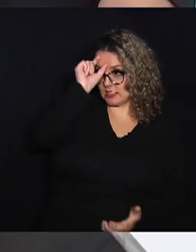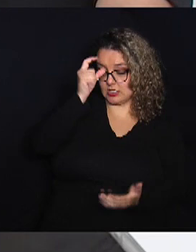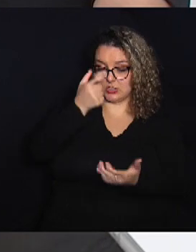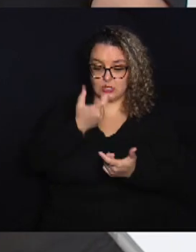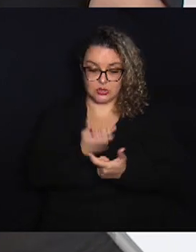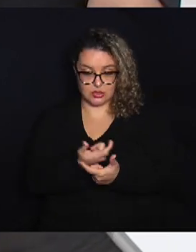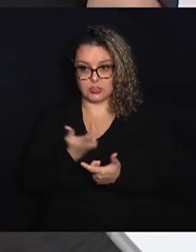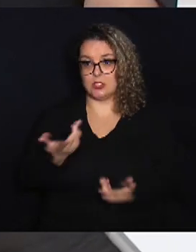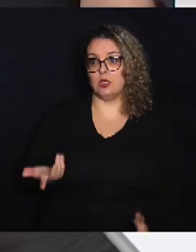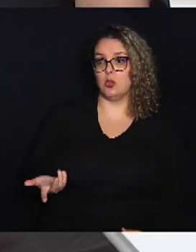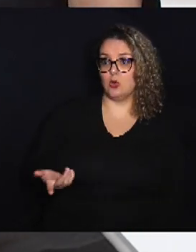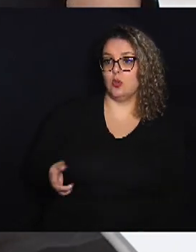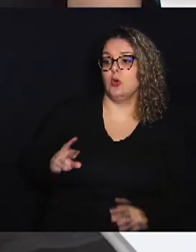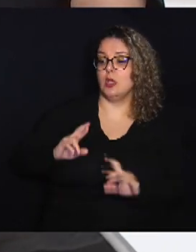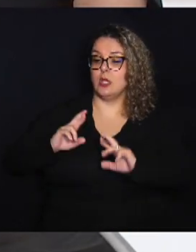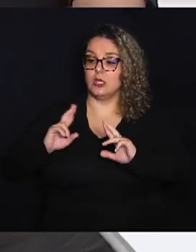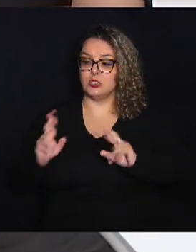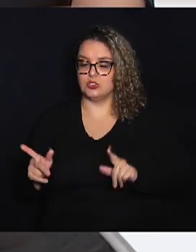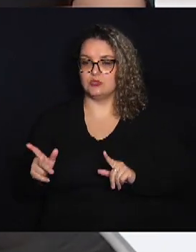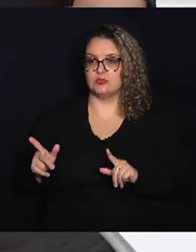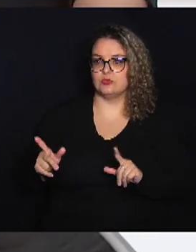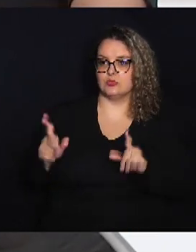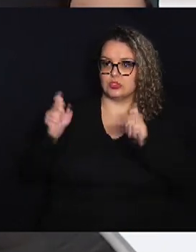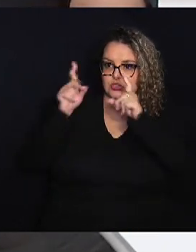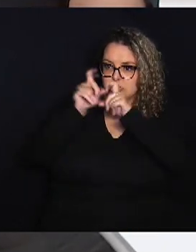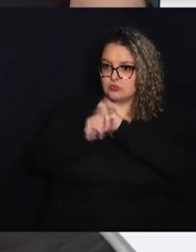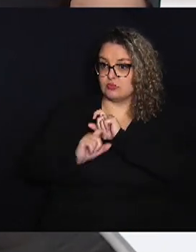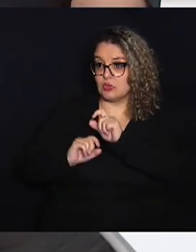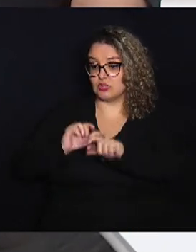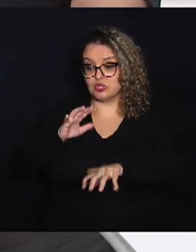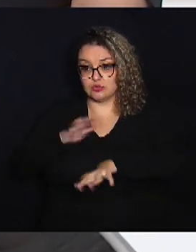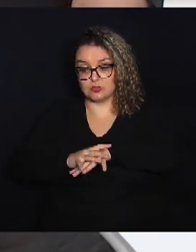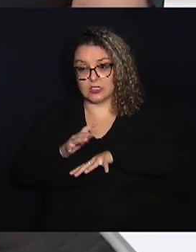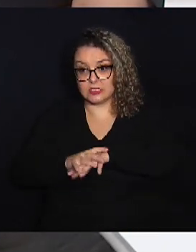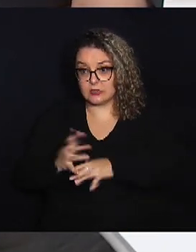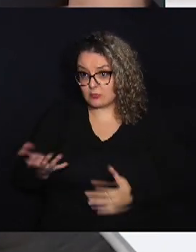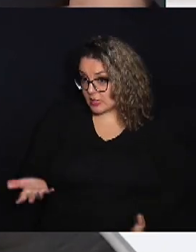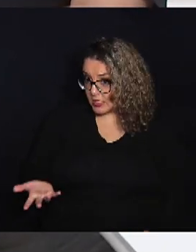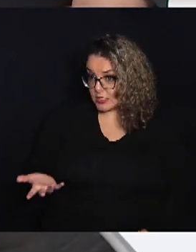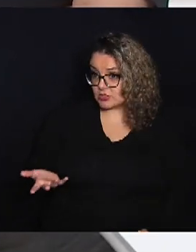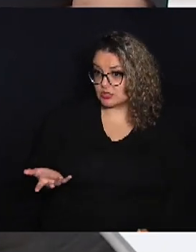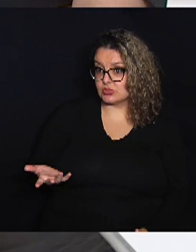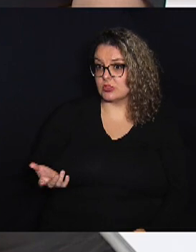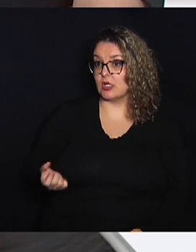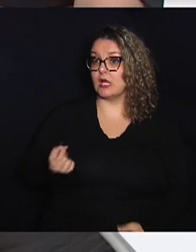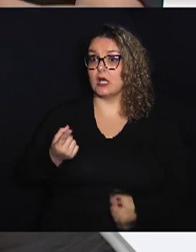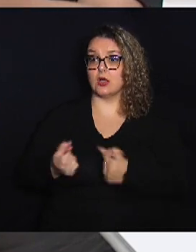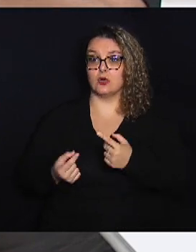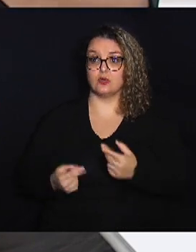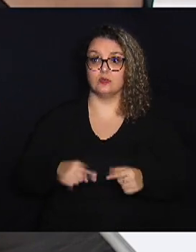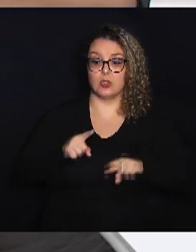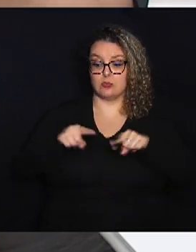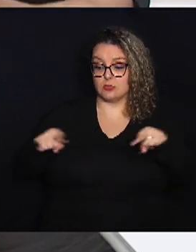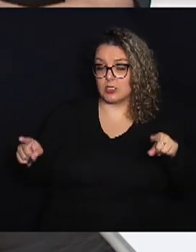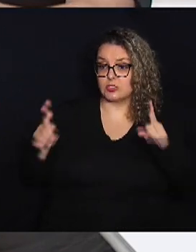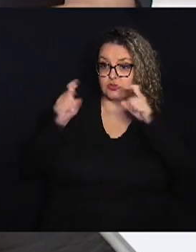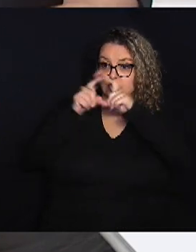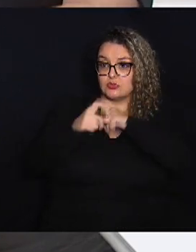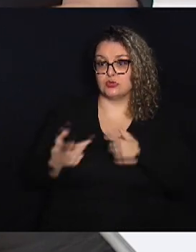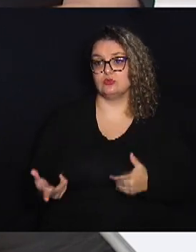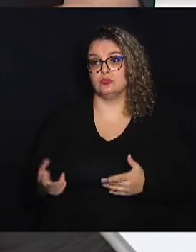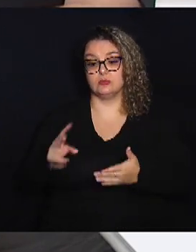Esse dis que vem aí como o início dessas palavras indica alguma dificuldade que o aluno possa ter na questão